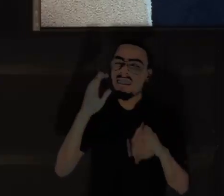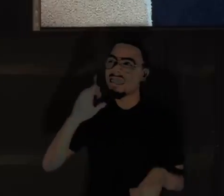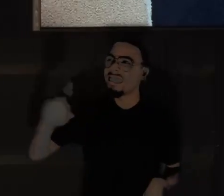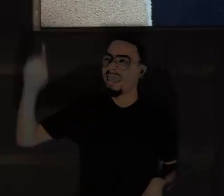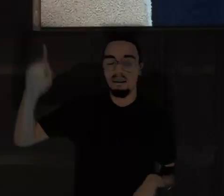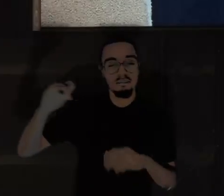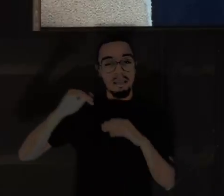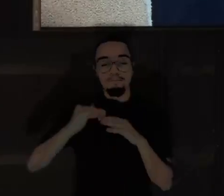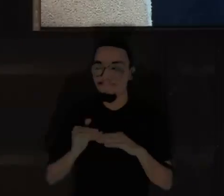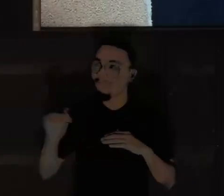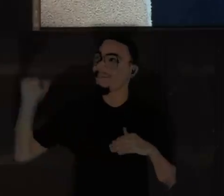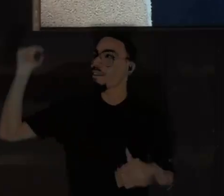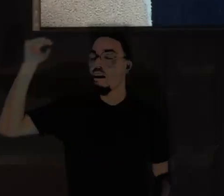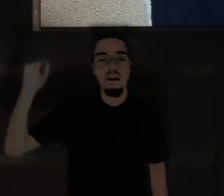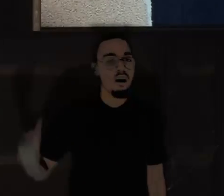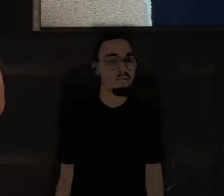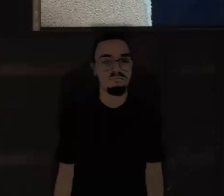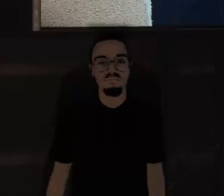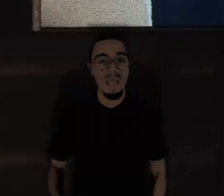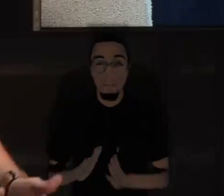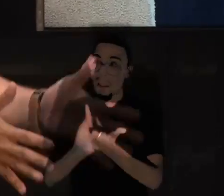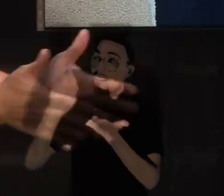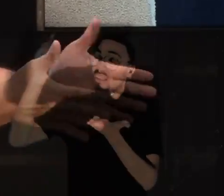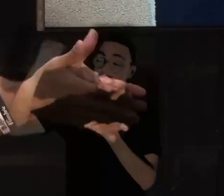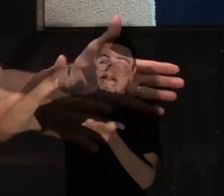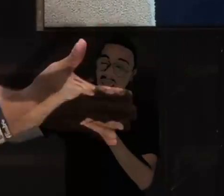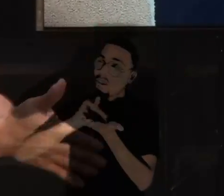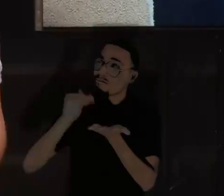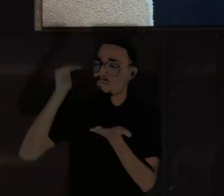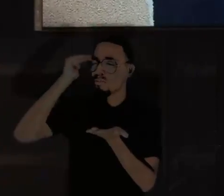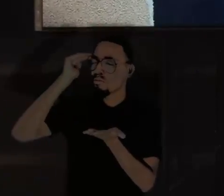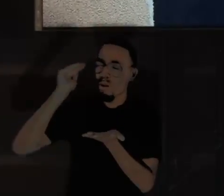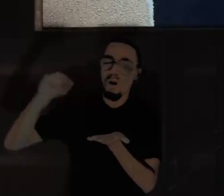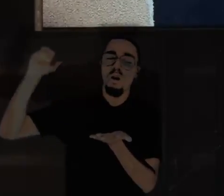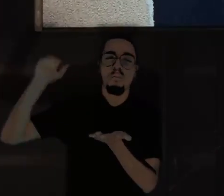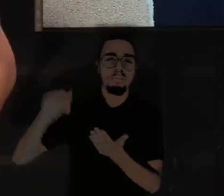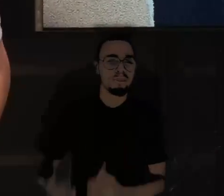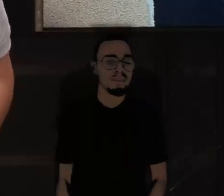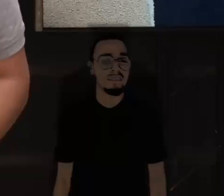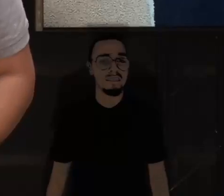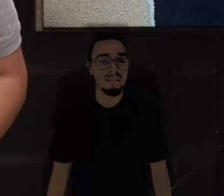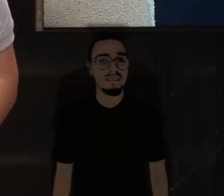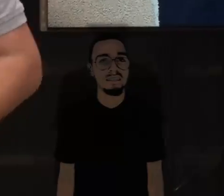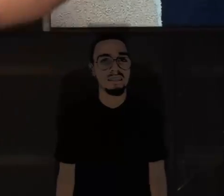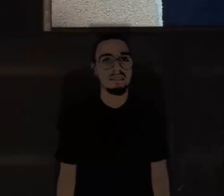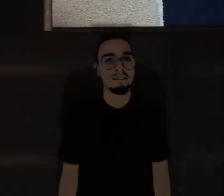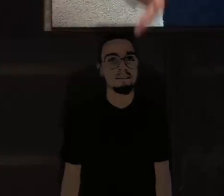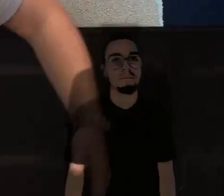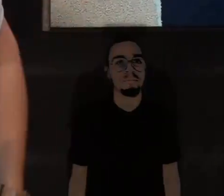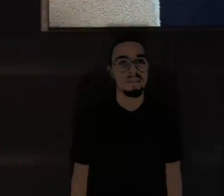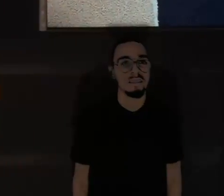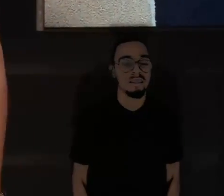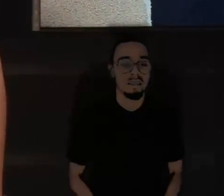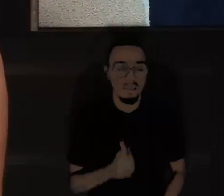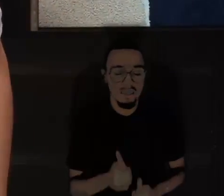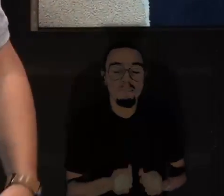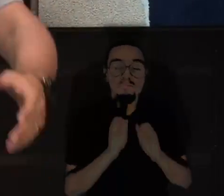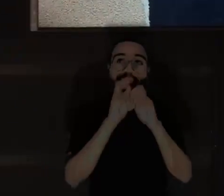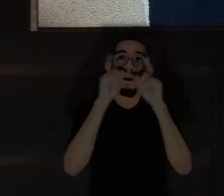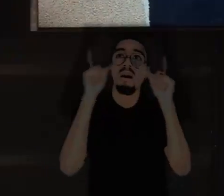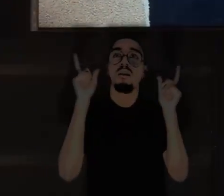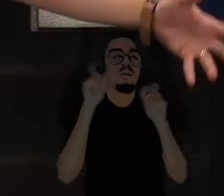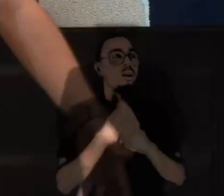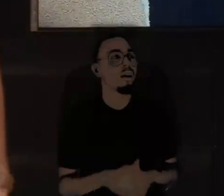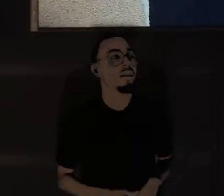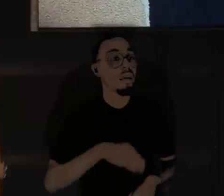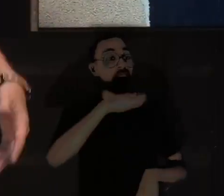entenda que você tem que optar mais por uma aliança com Deus do que com o poder humano. Gideão acorda,